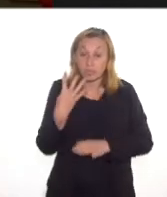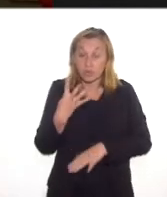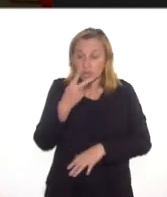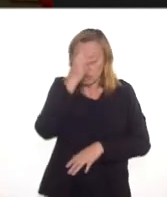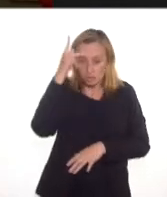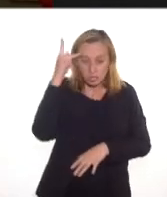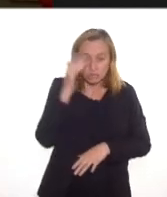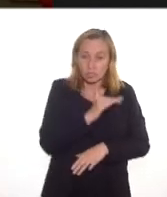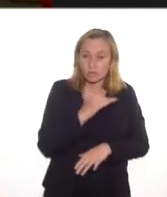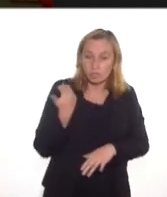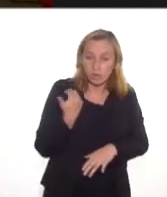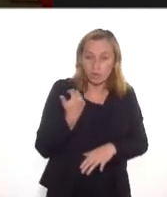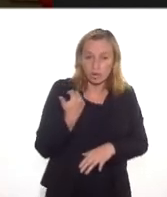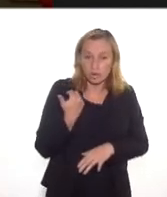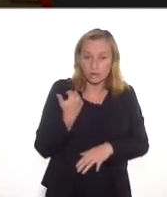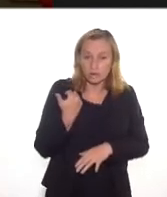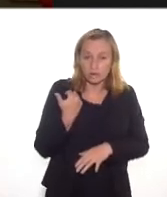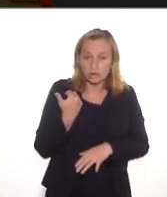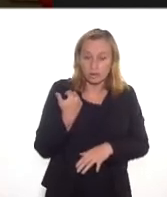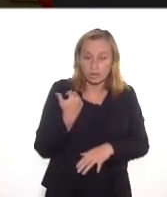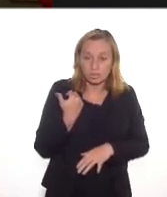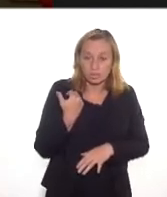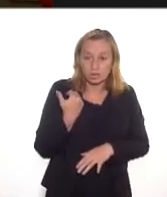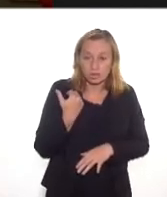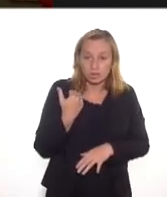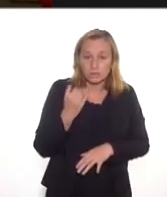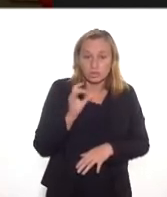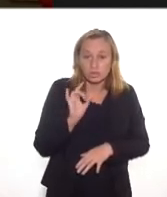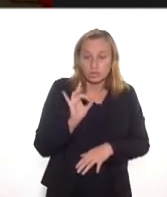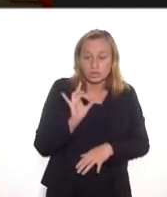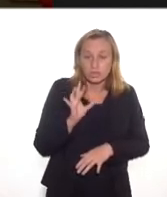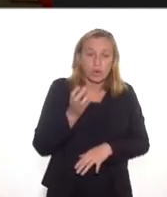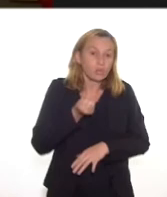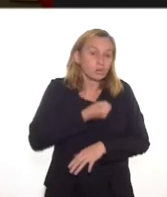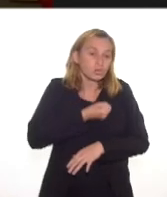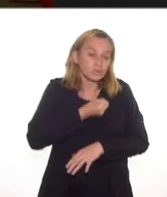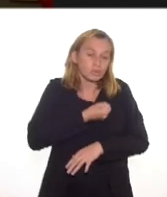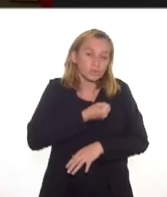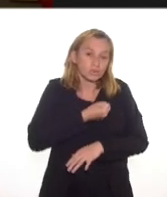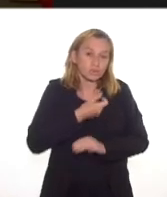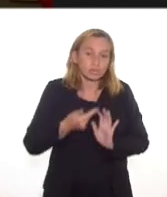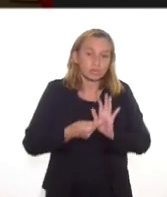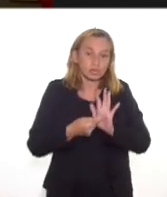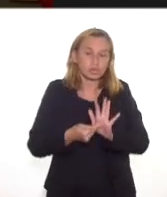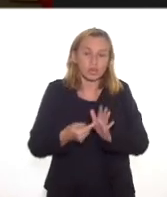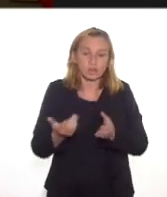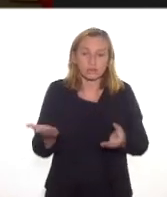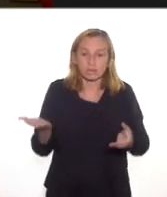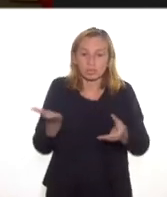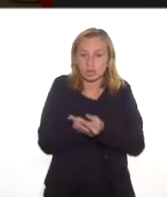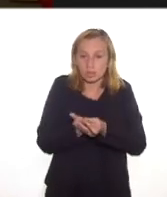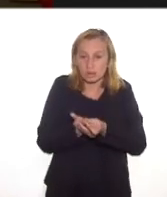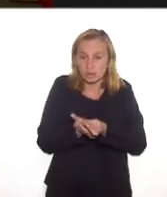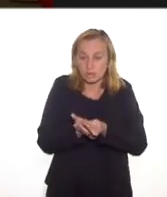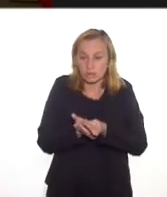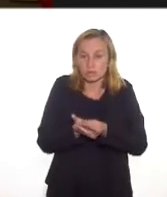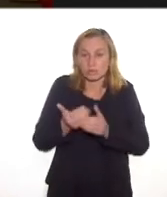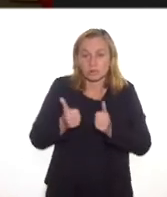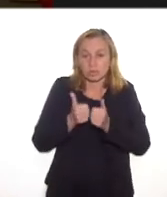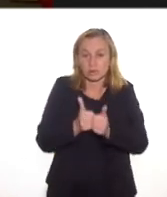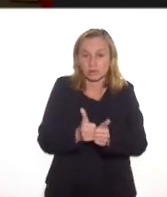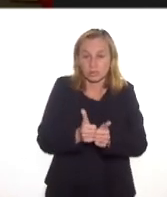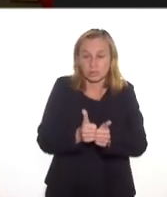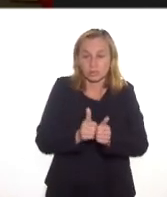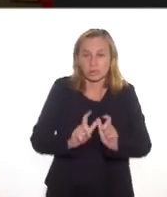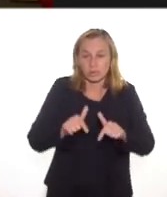foram mortas eram apenas o número de citados no inquérito que desencadeou a